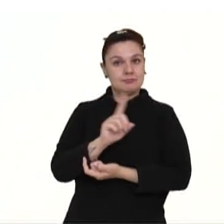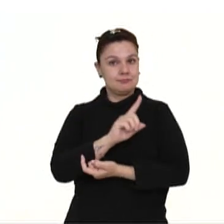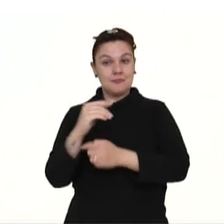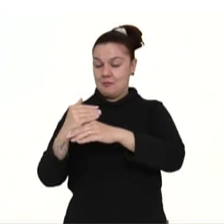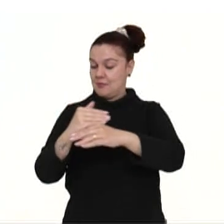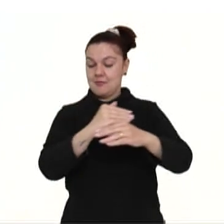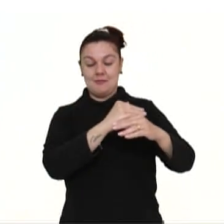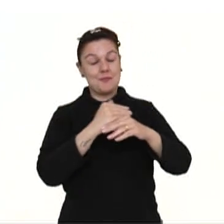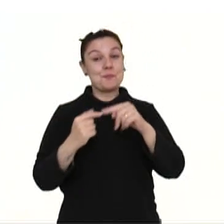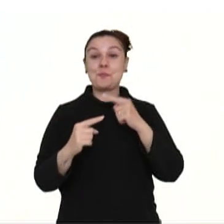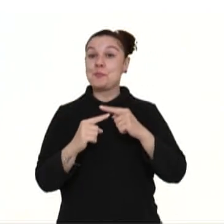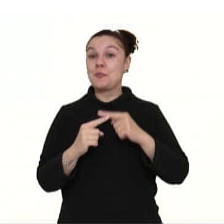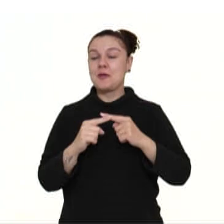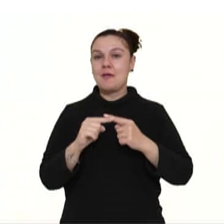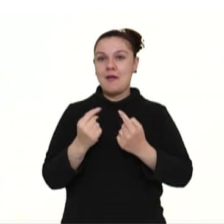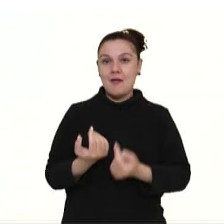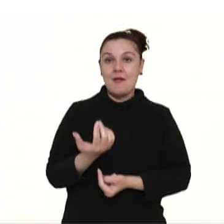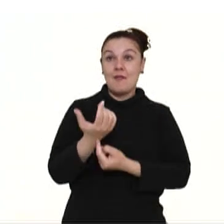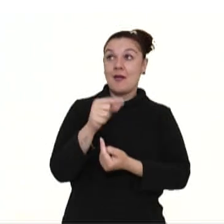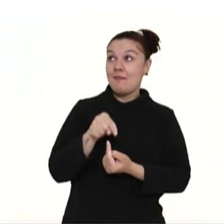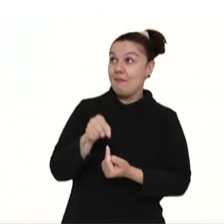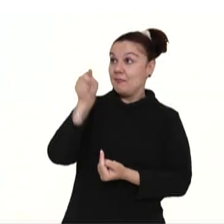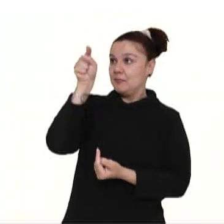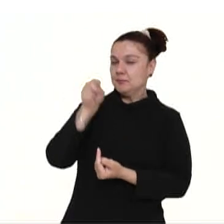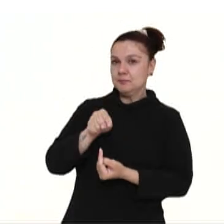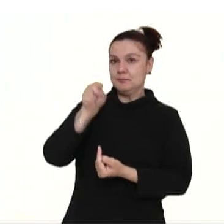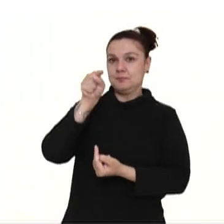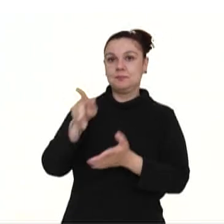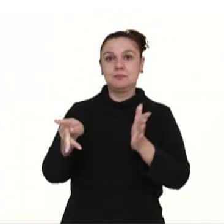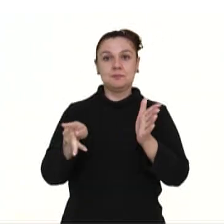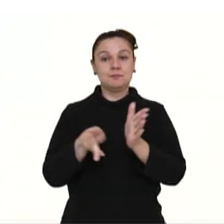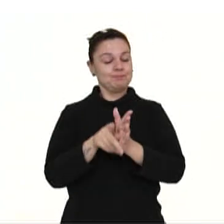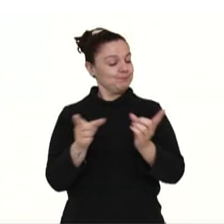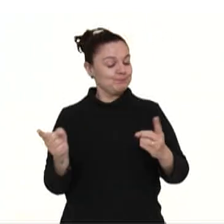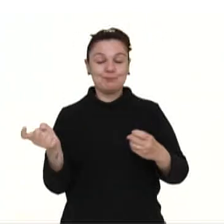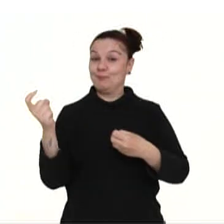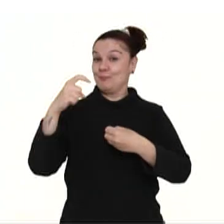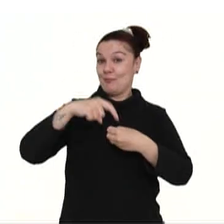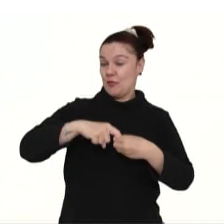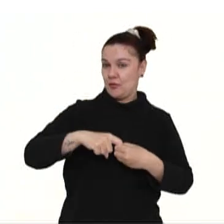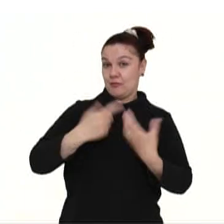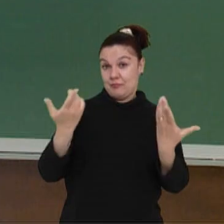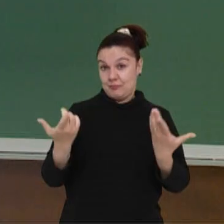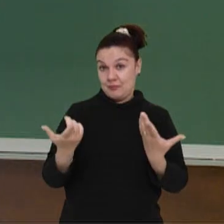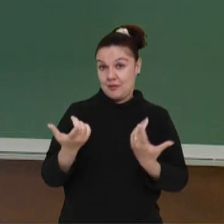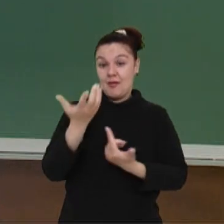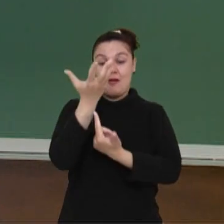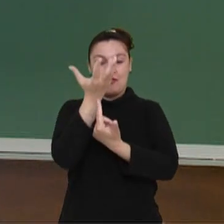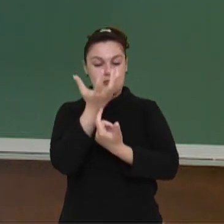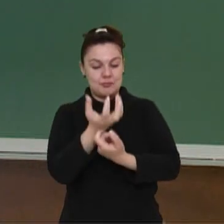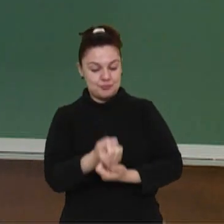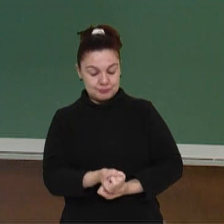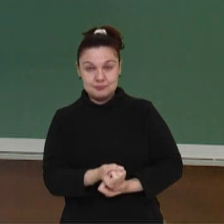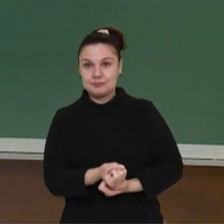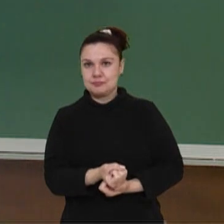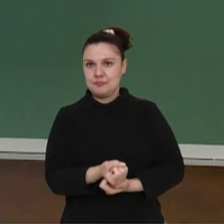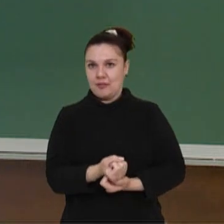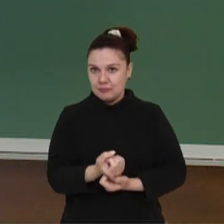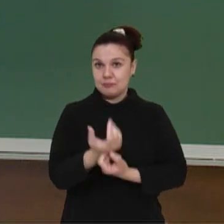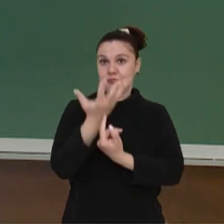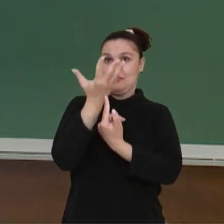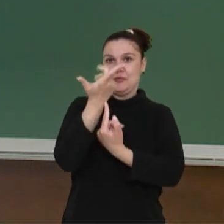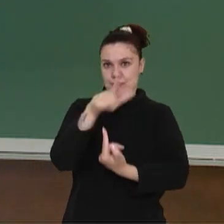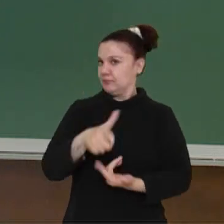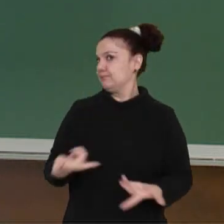em equilíbrio. A reação só ocorre em um sentido e é uma reação irreversível. Uma vez que a vela queimou, você não consegue refazer